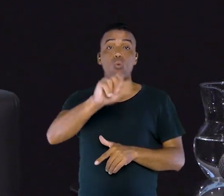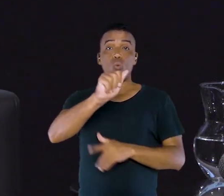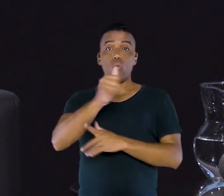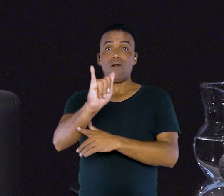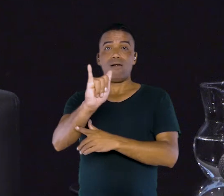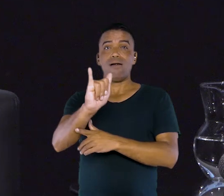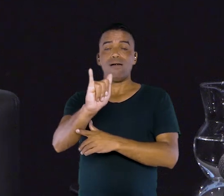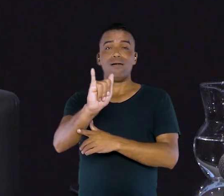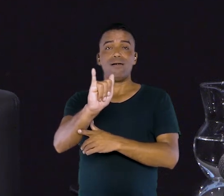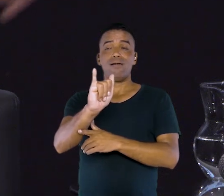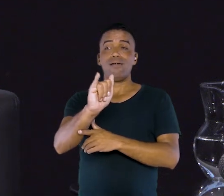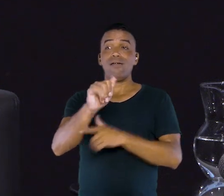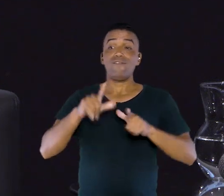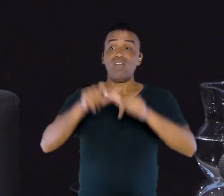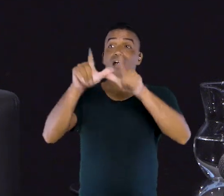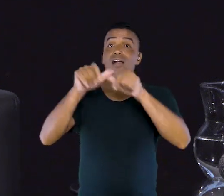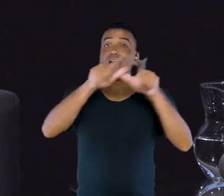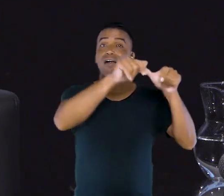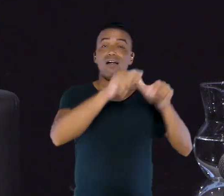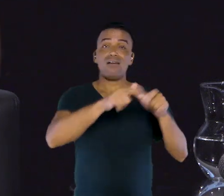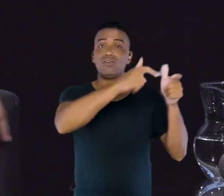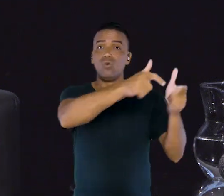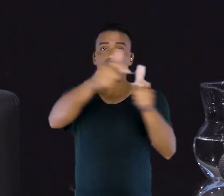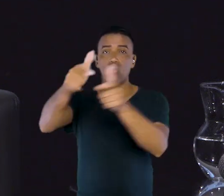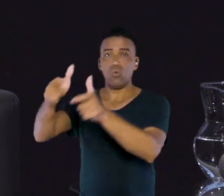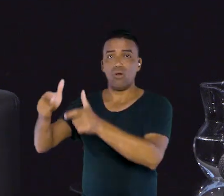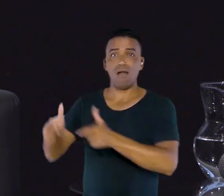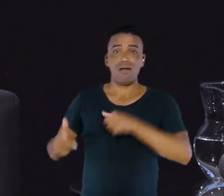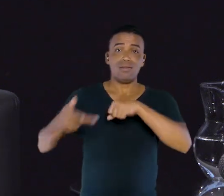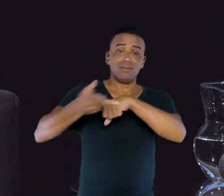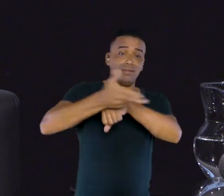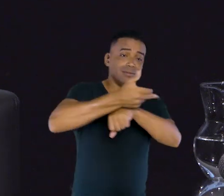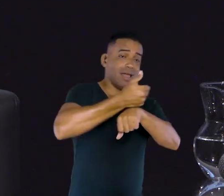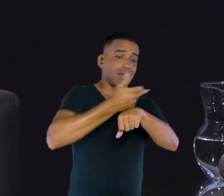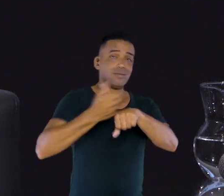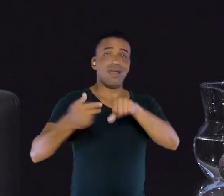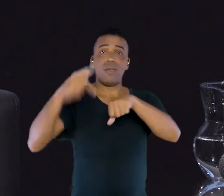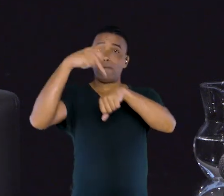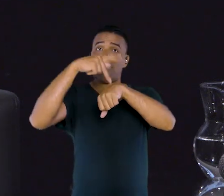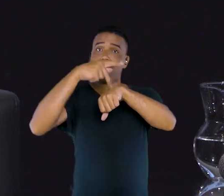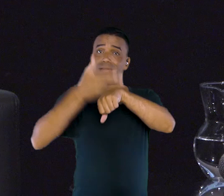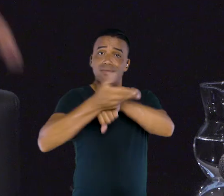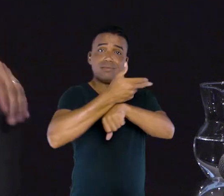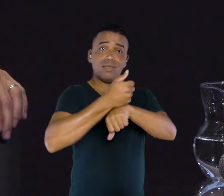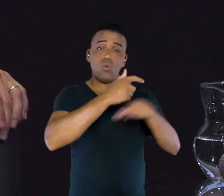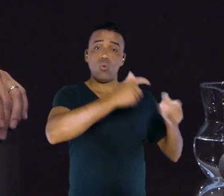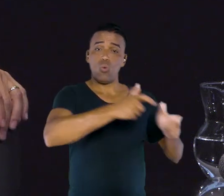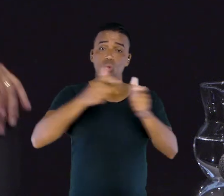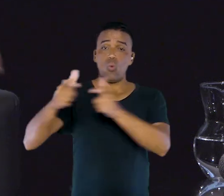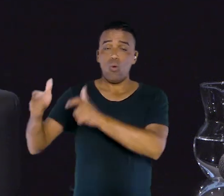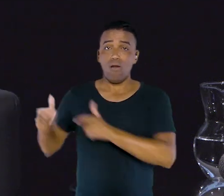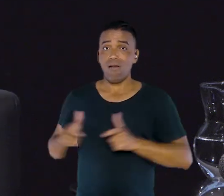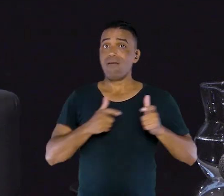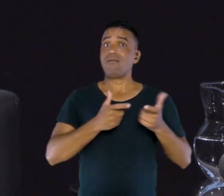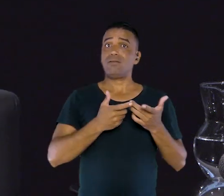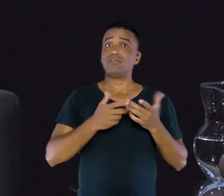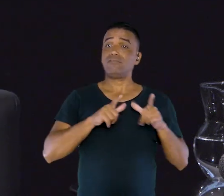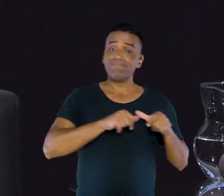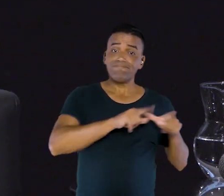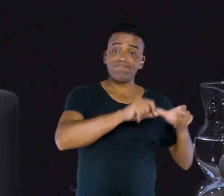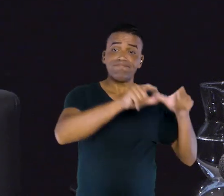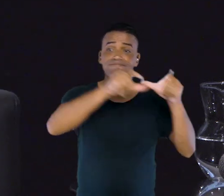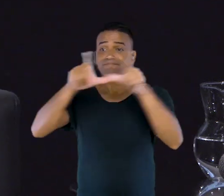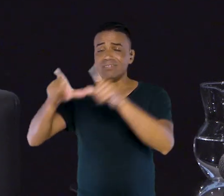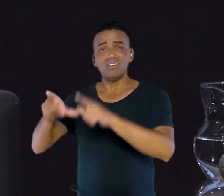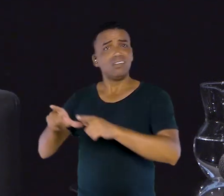esses lugares todos, ele passa por essas, né, por esses lugares dessas gravuras. Né, é muito interessante como vários